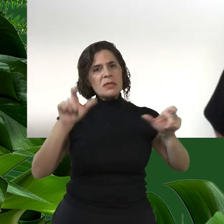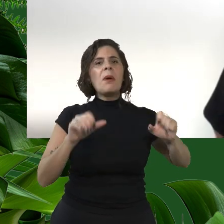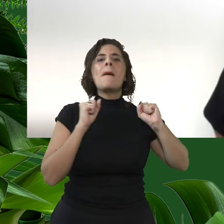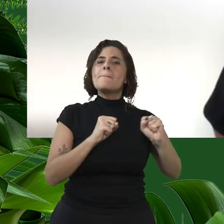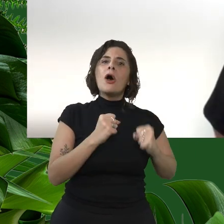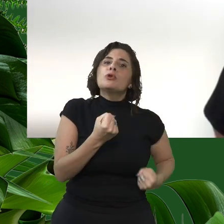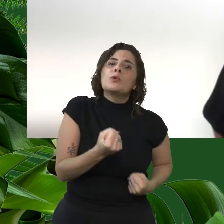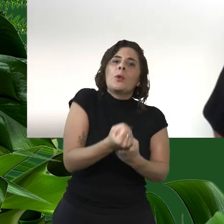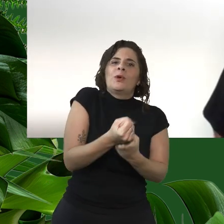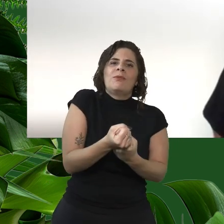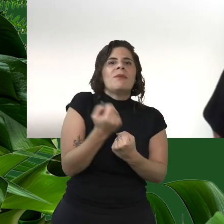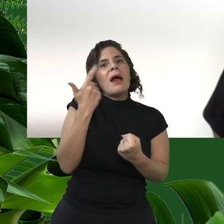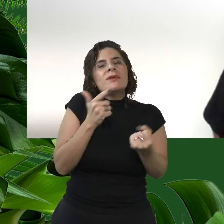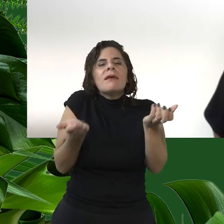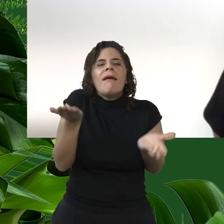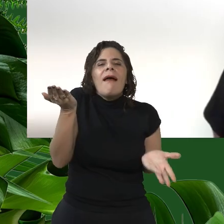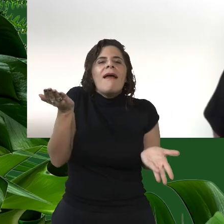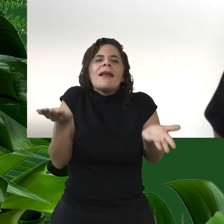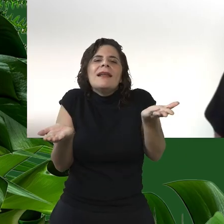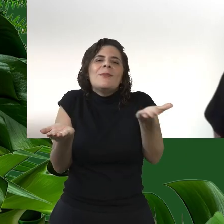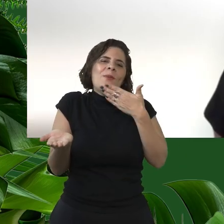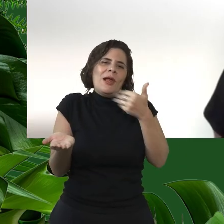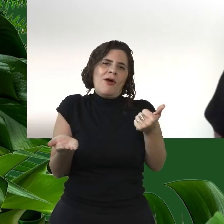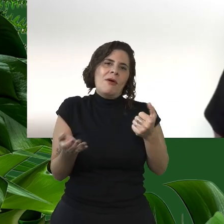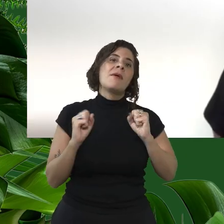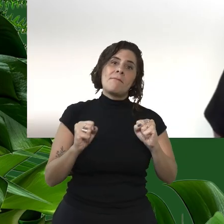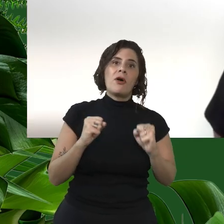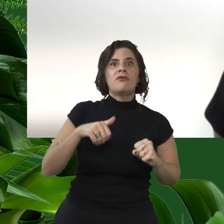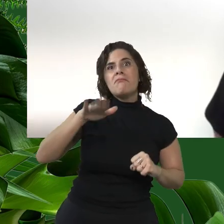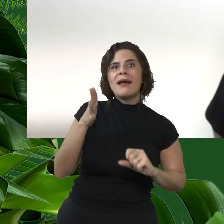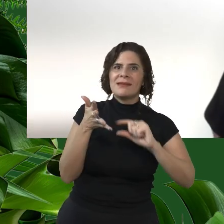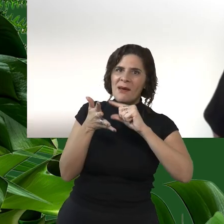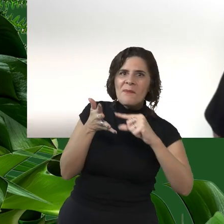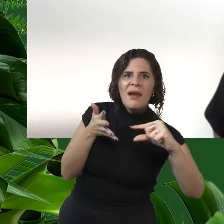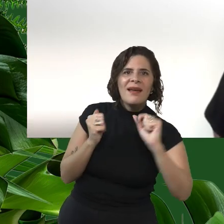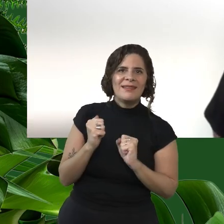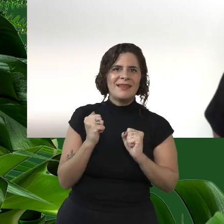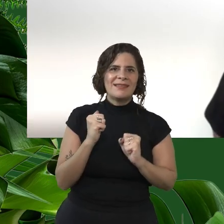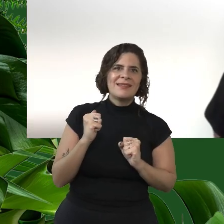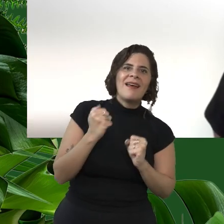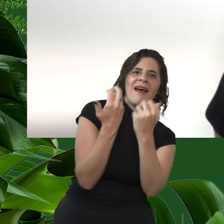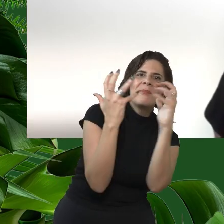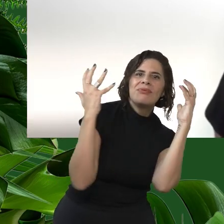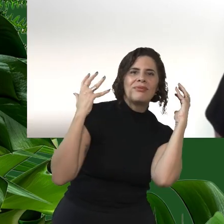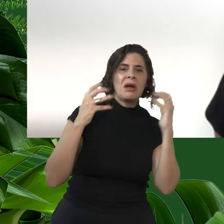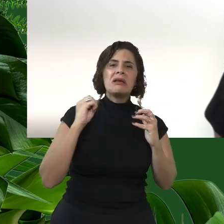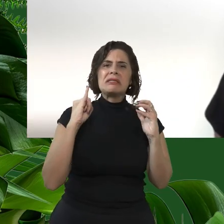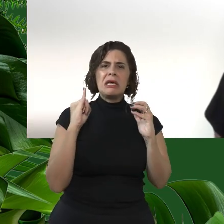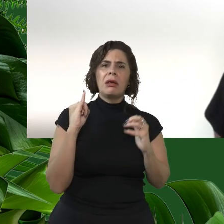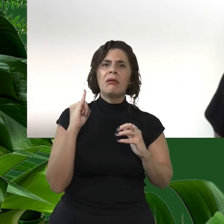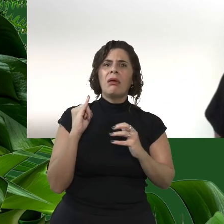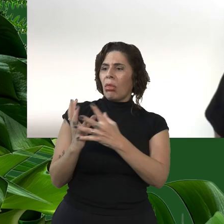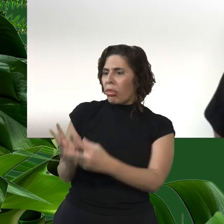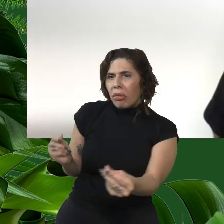mais equilibrado. A gente pode ter mais plantas, a gente pode reflorestar áreas que foram degradadas, a gente pode cuidar melhor